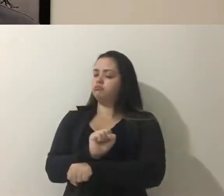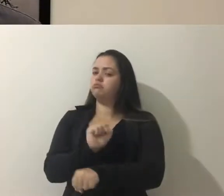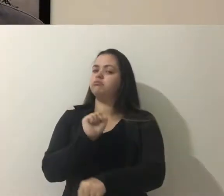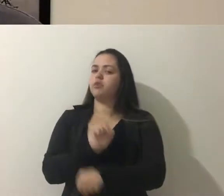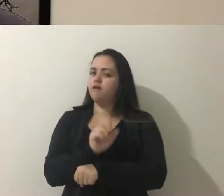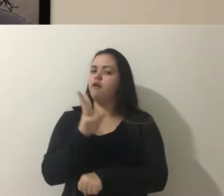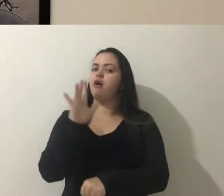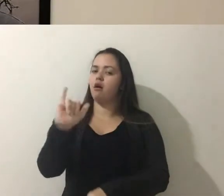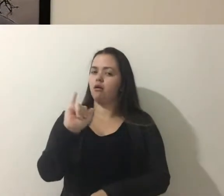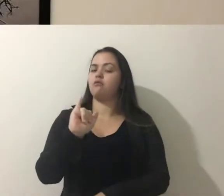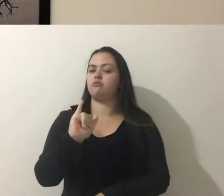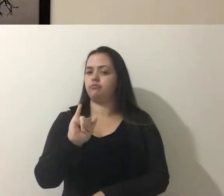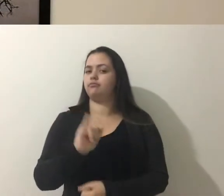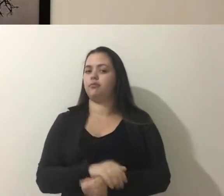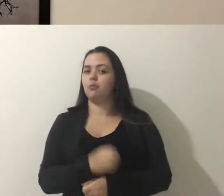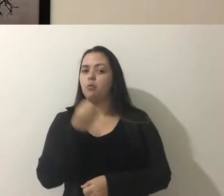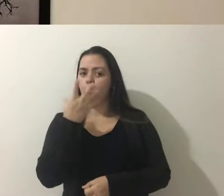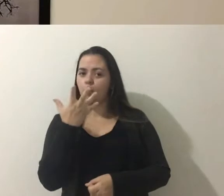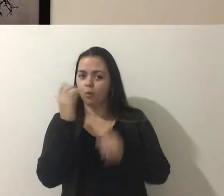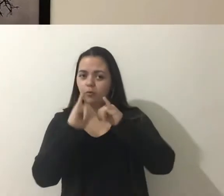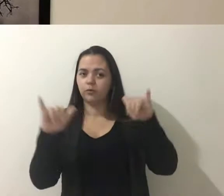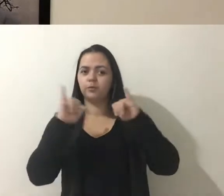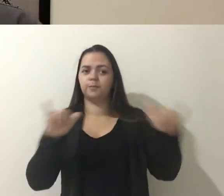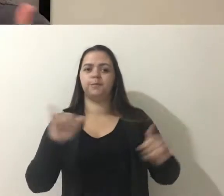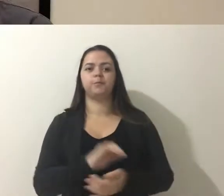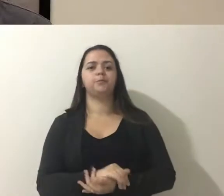essa notícia, essa boa notícia, nós